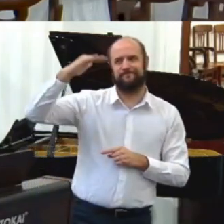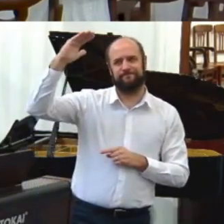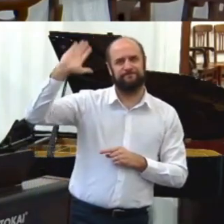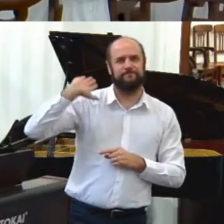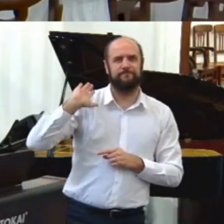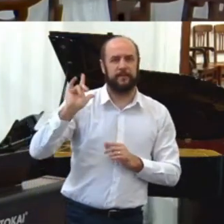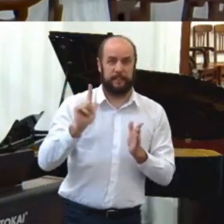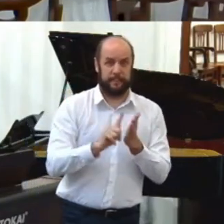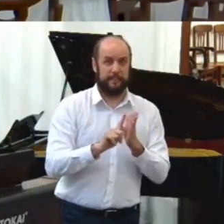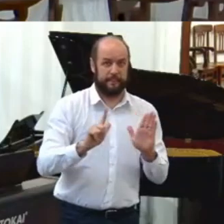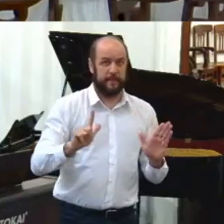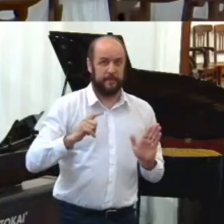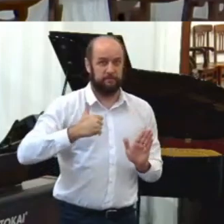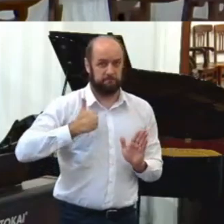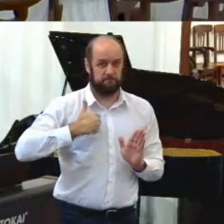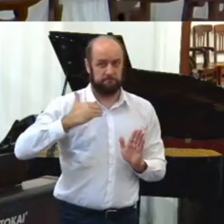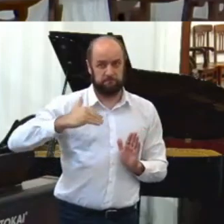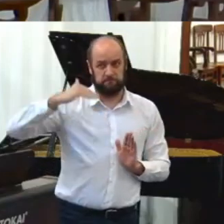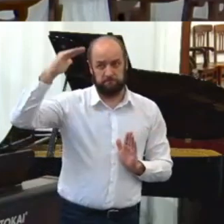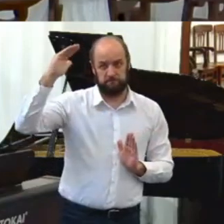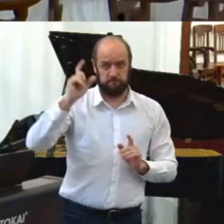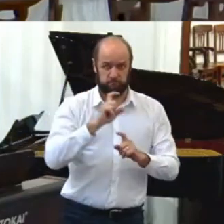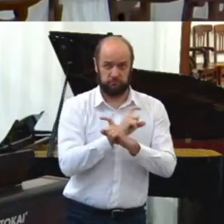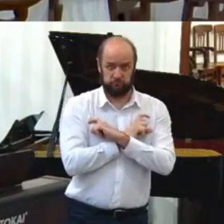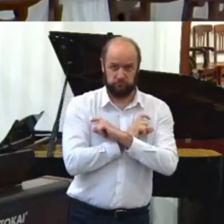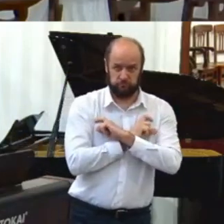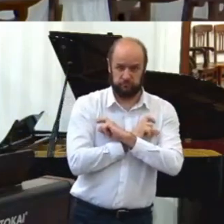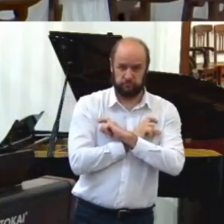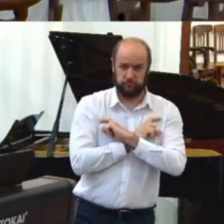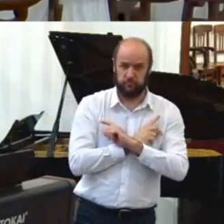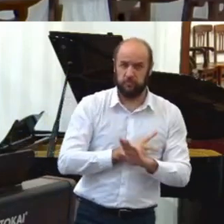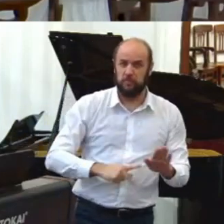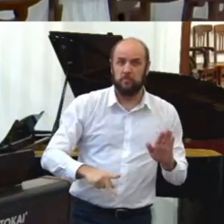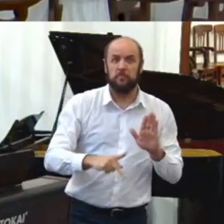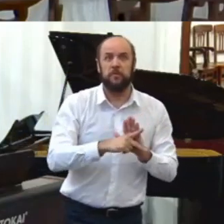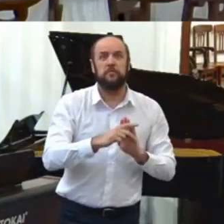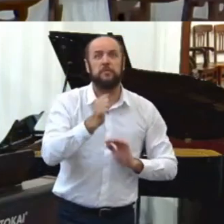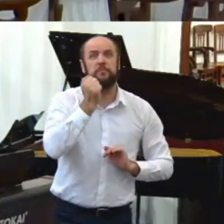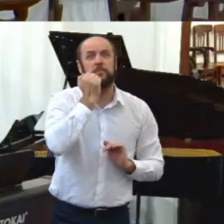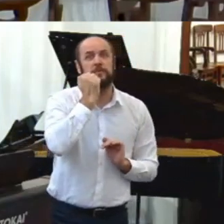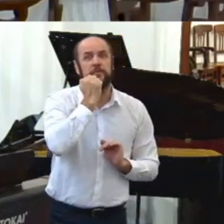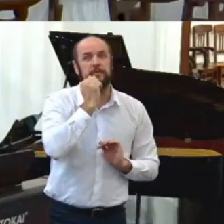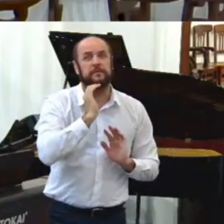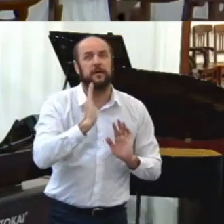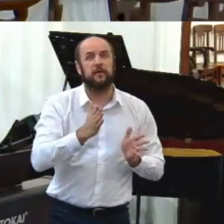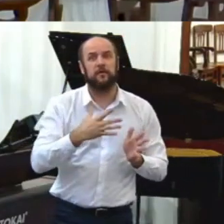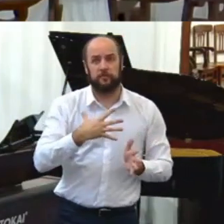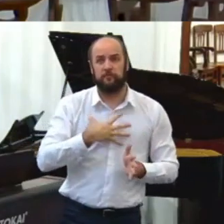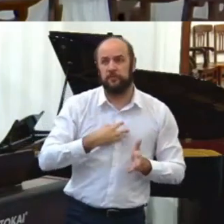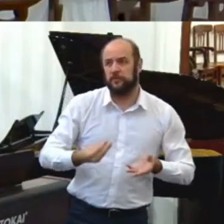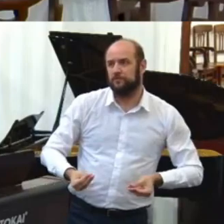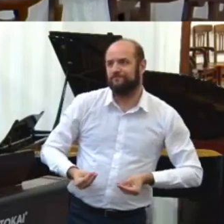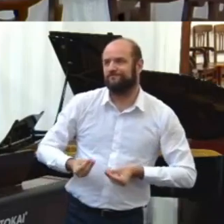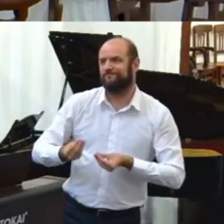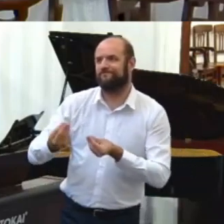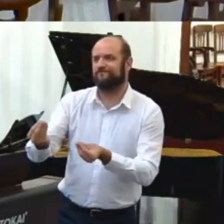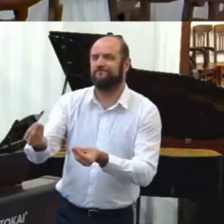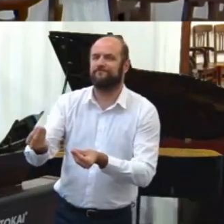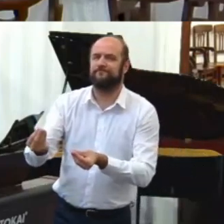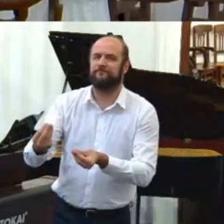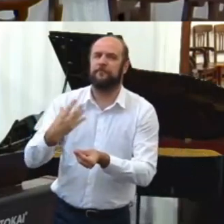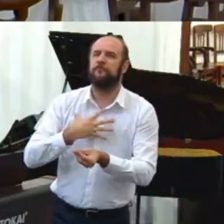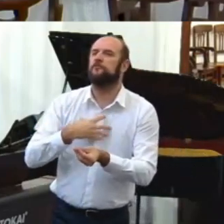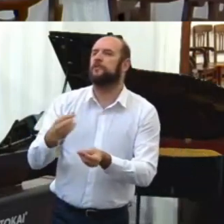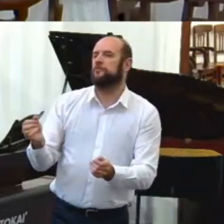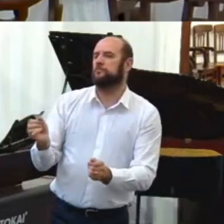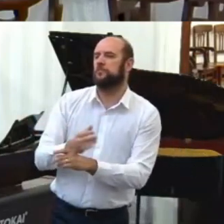tempo da lei dos egípcios, a própria mãe agora entrega o filho e diz: tome, o